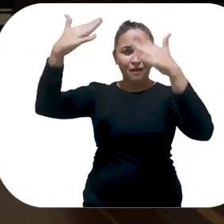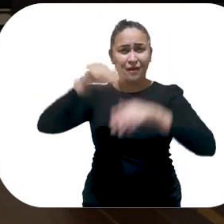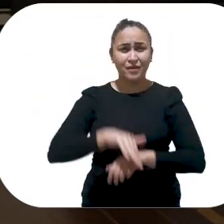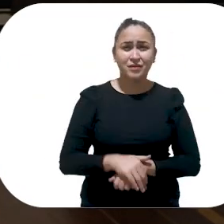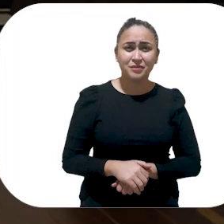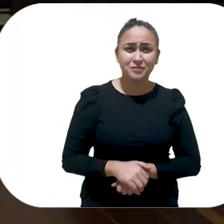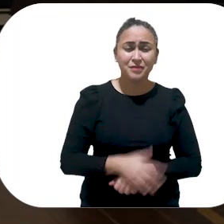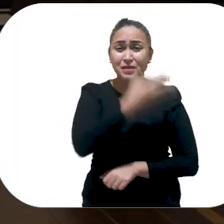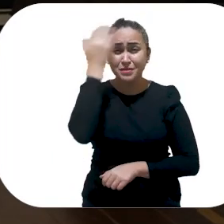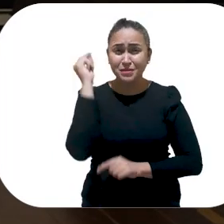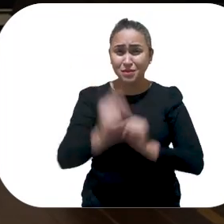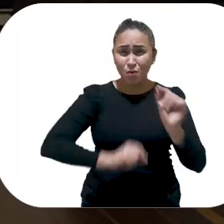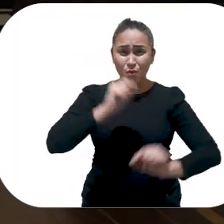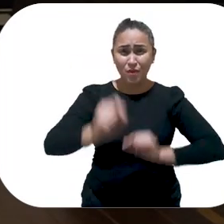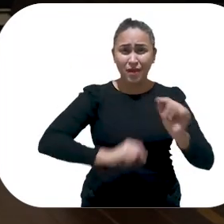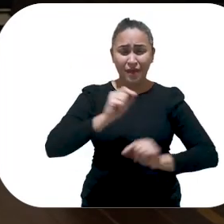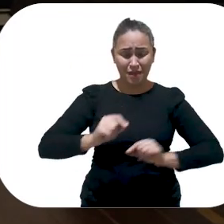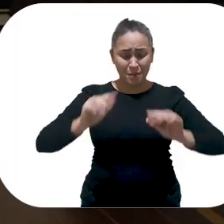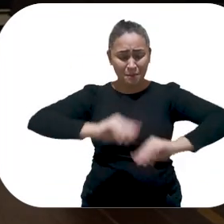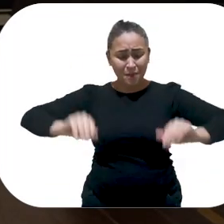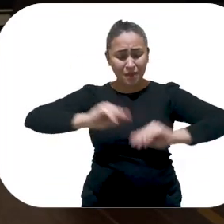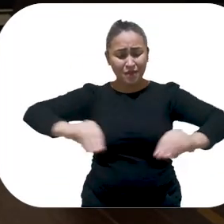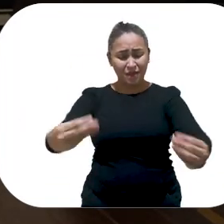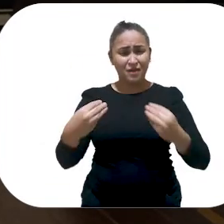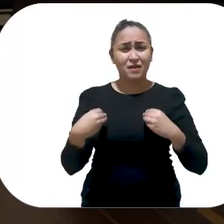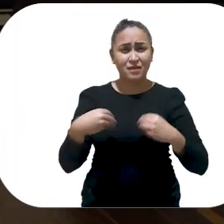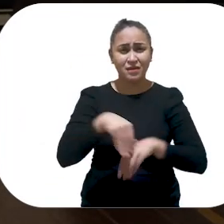Mas esqueceu de lavrar e minha terra me dá.